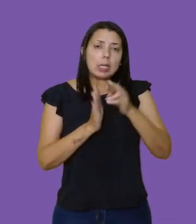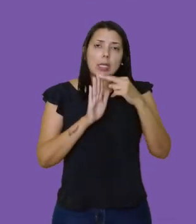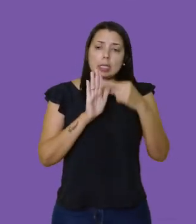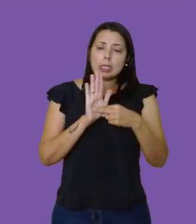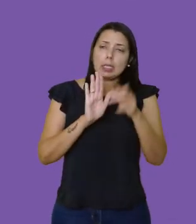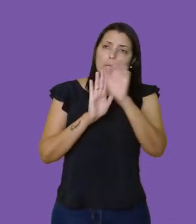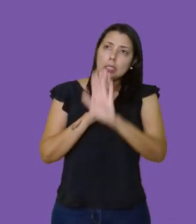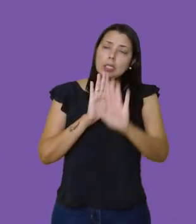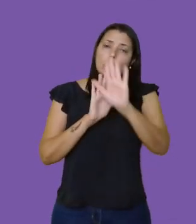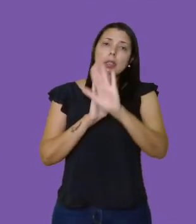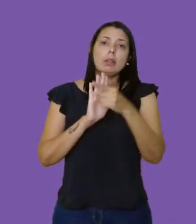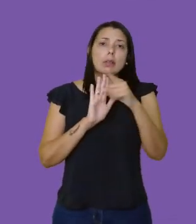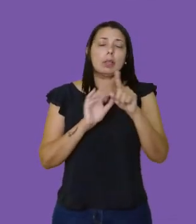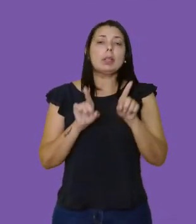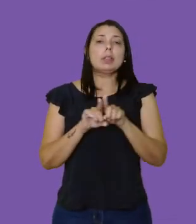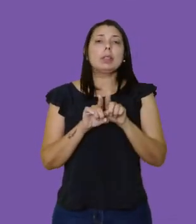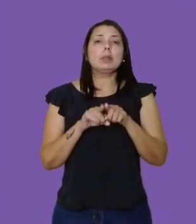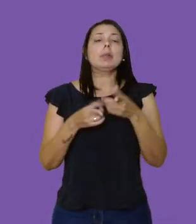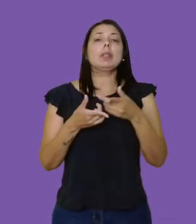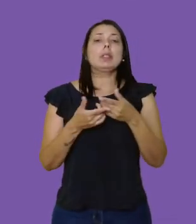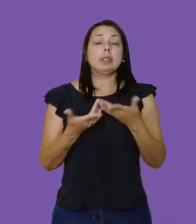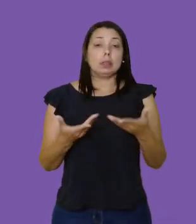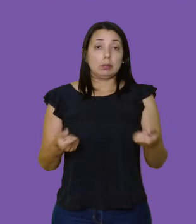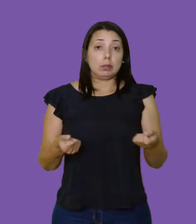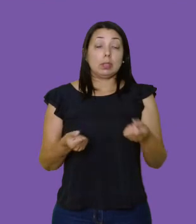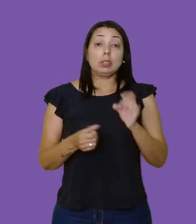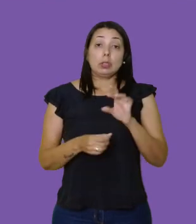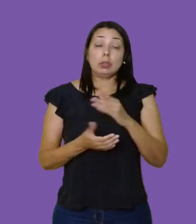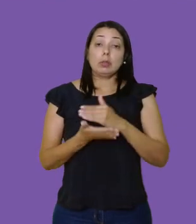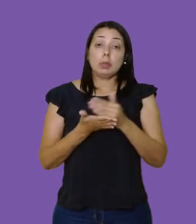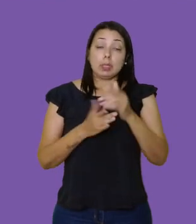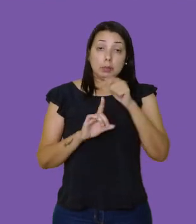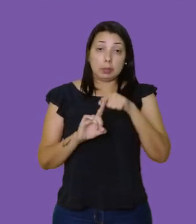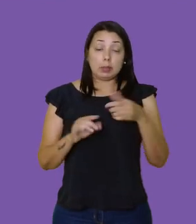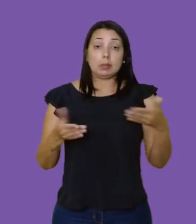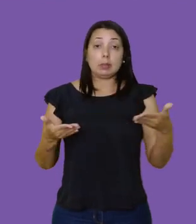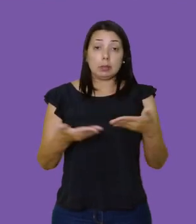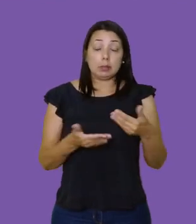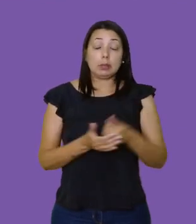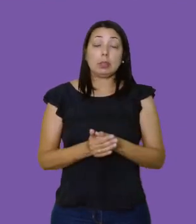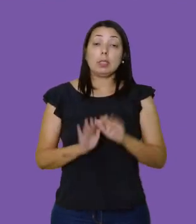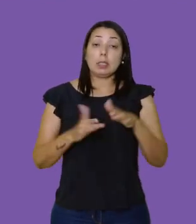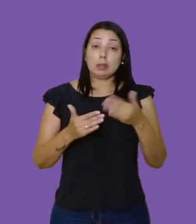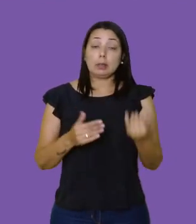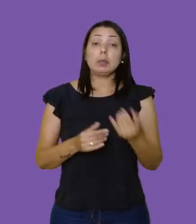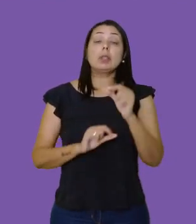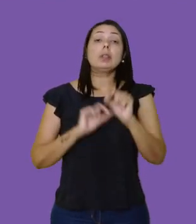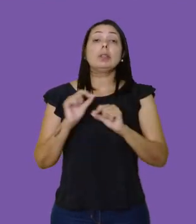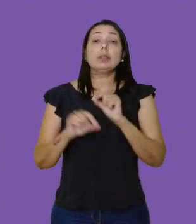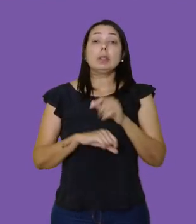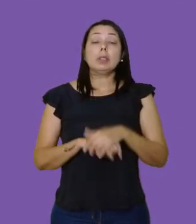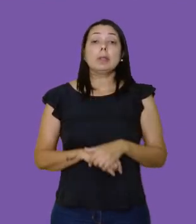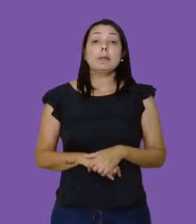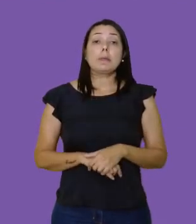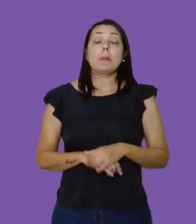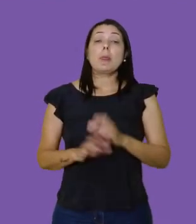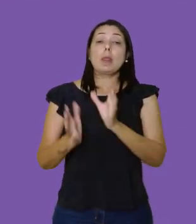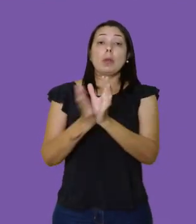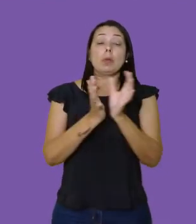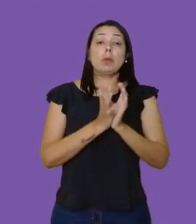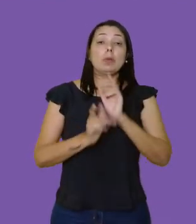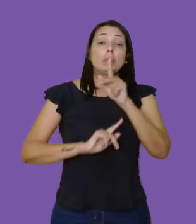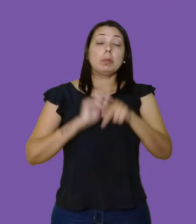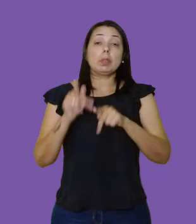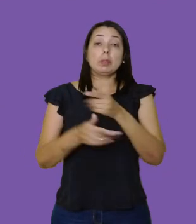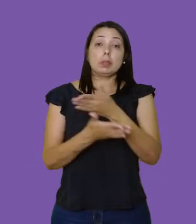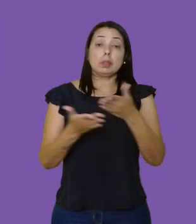geral, vão poder passar a ser sancionados, né? Só a partir desse mês agora. Então é fundamental que o conjunto da população